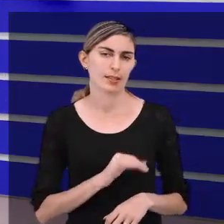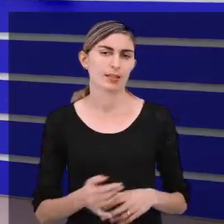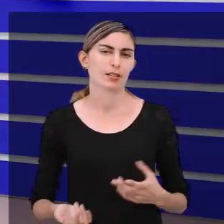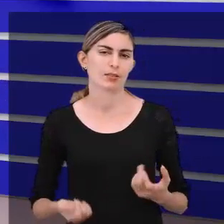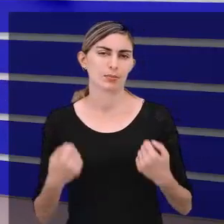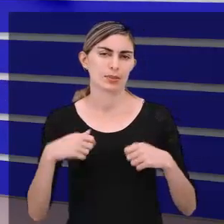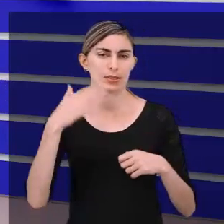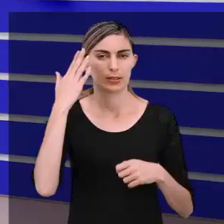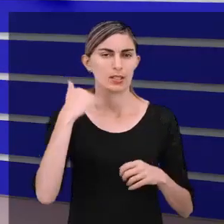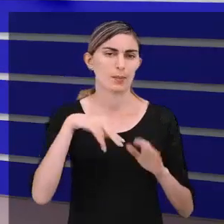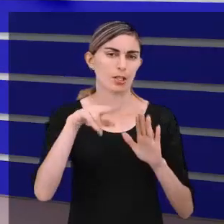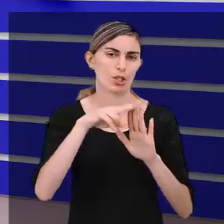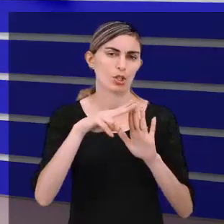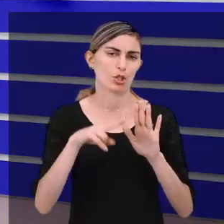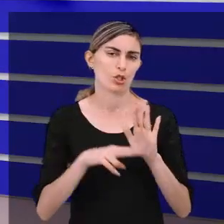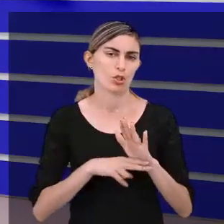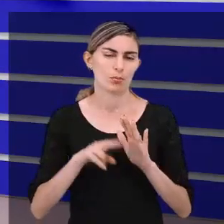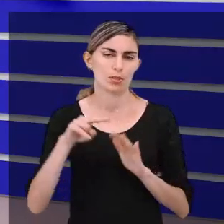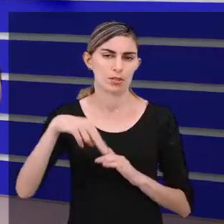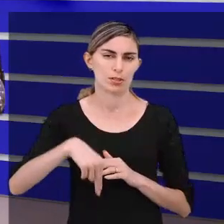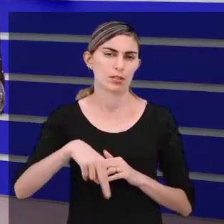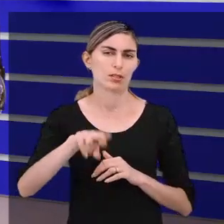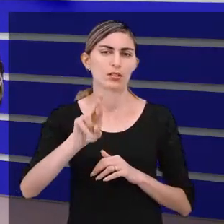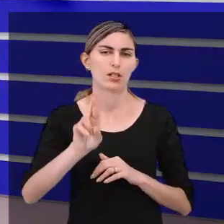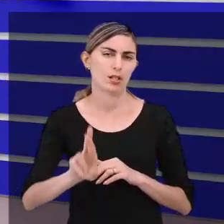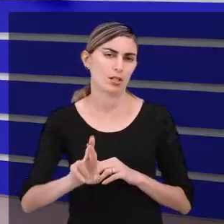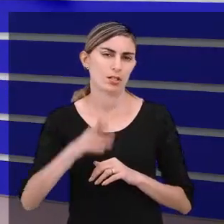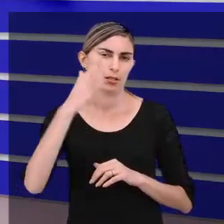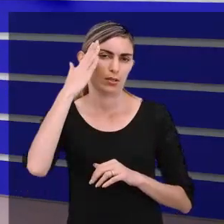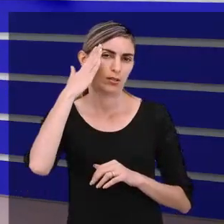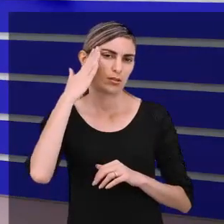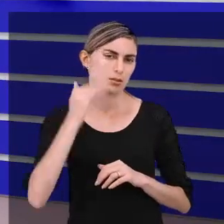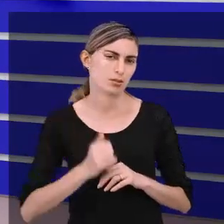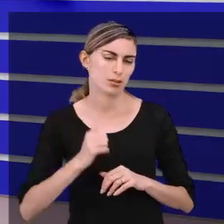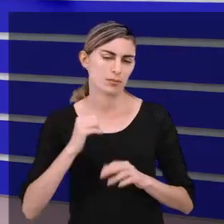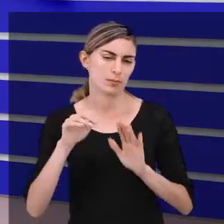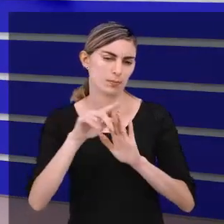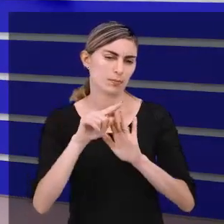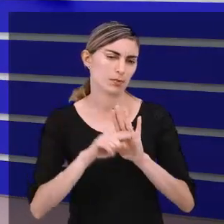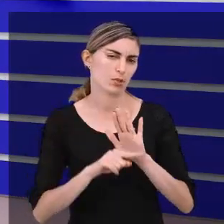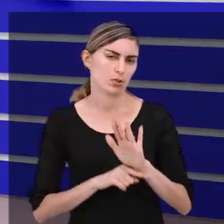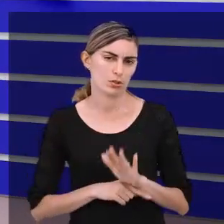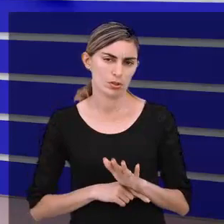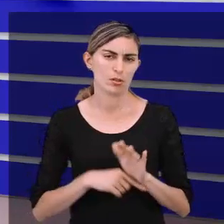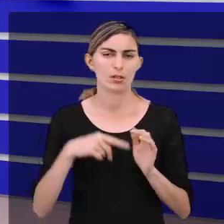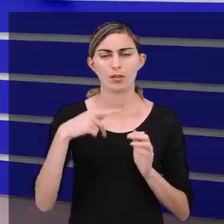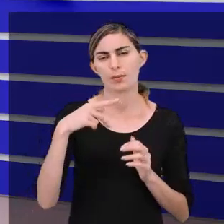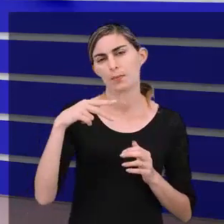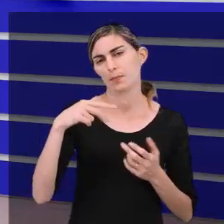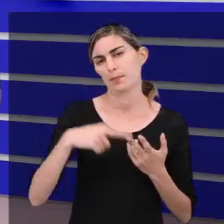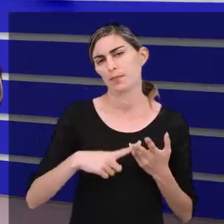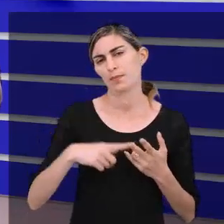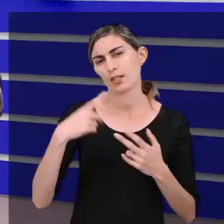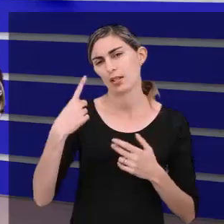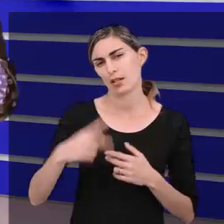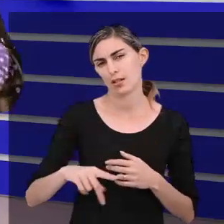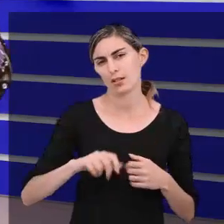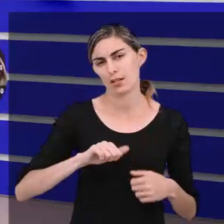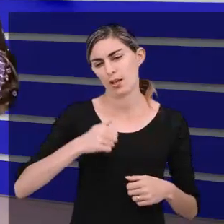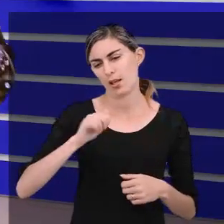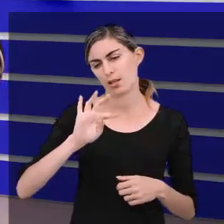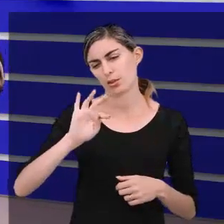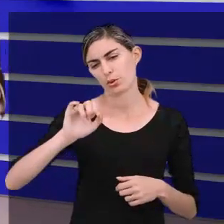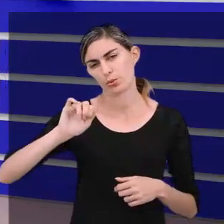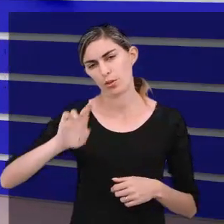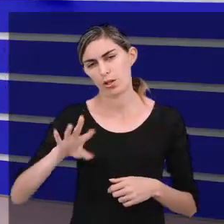saber as normas, as NRs, né? Ele tem que saber dos programas dos PPRAs, PCMSO, para ele atuar, ele tem que